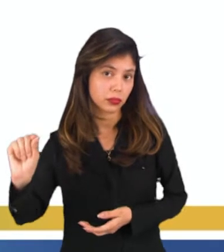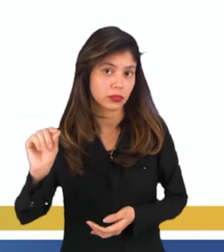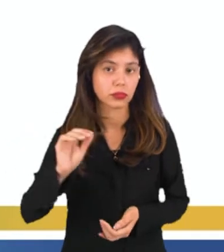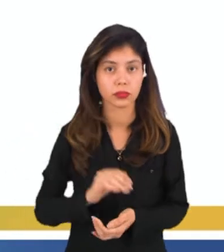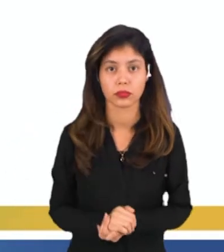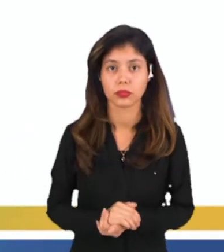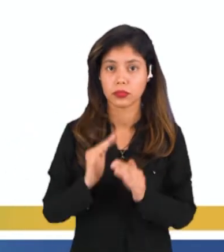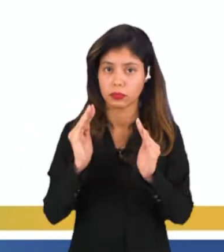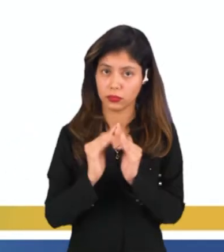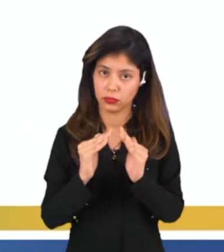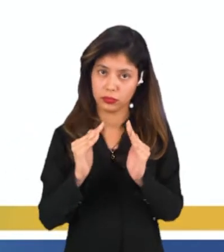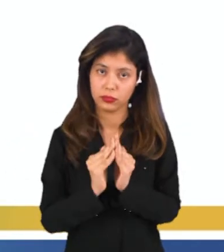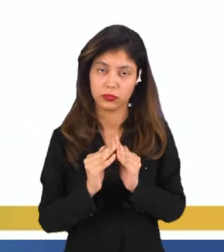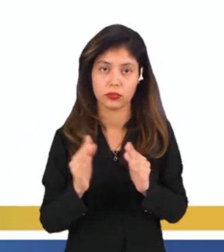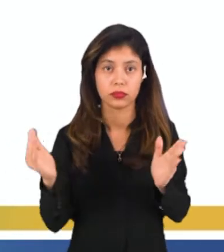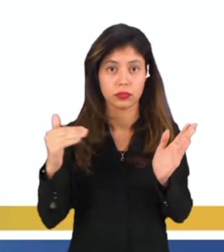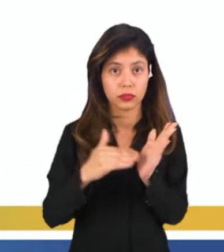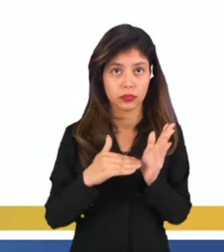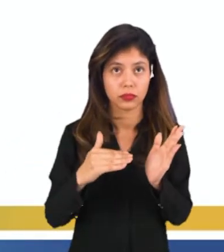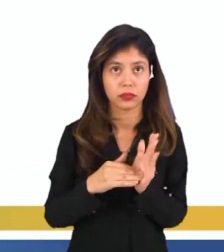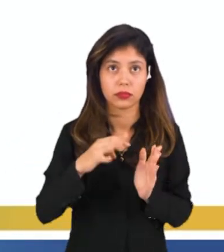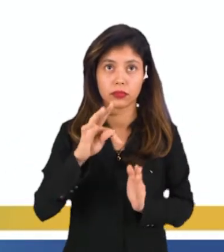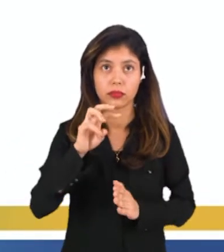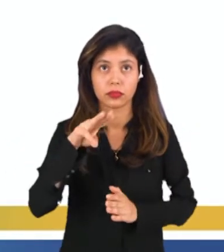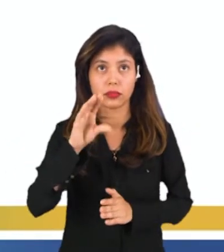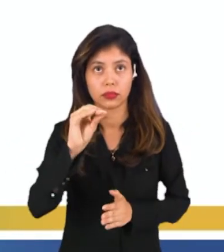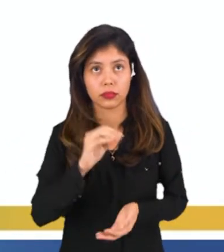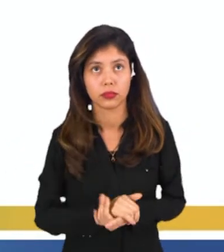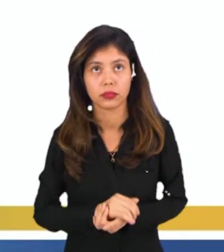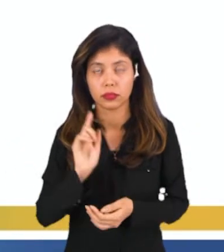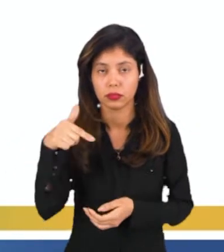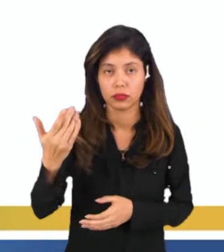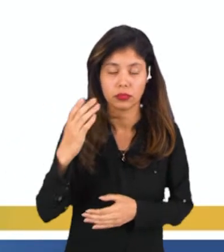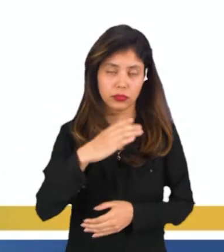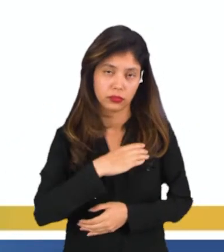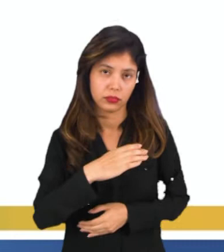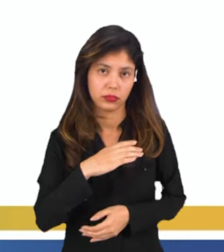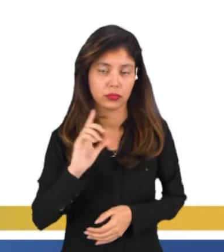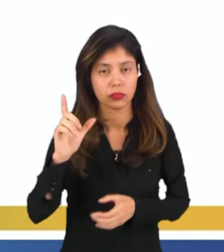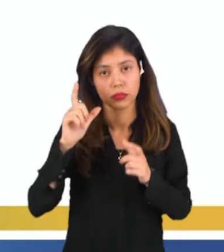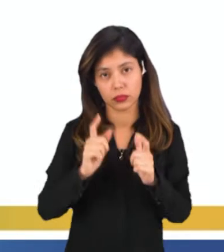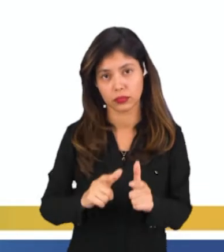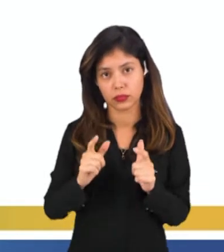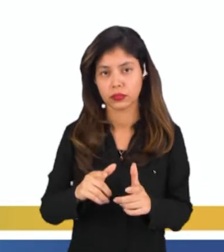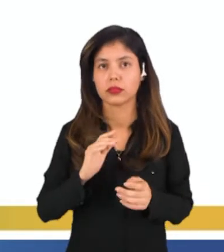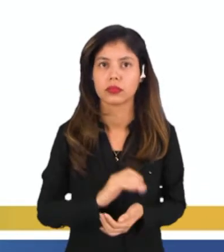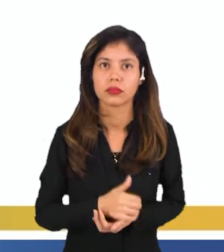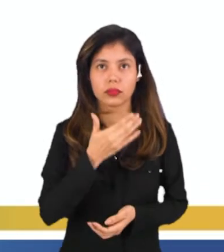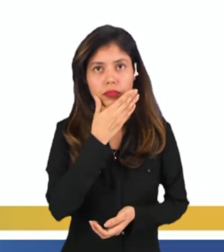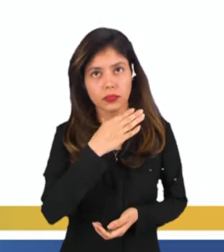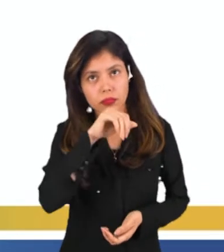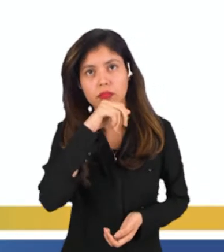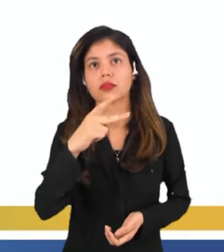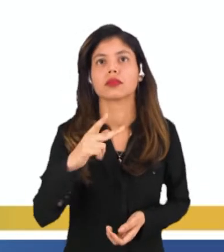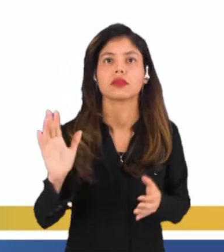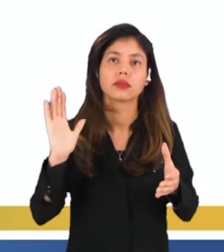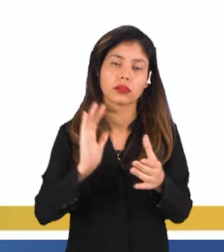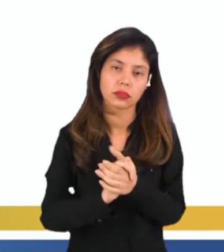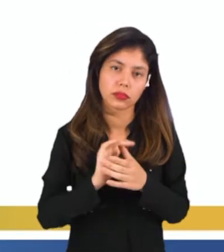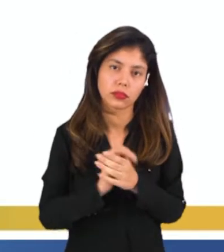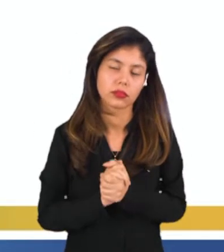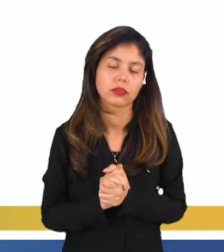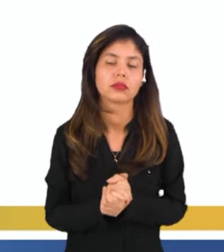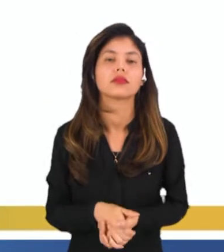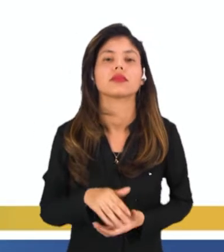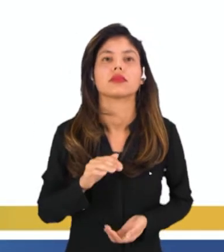eles moravam e foram até Temuco, que é o nome de outra cidade, onde o pai dele se casou